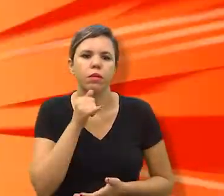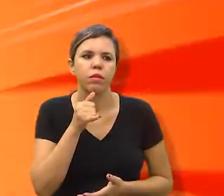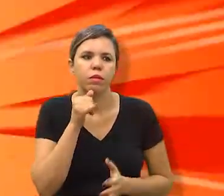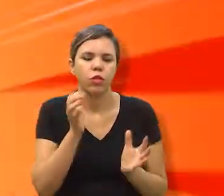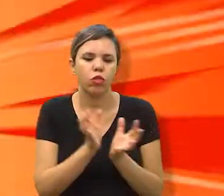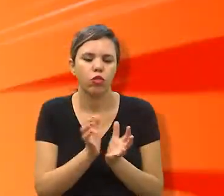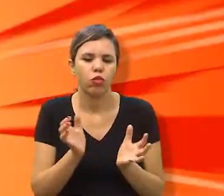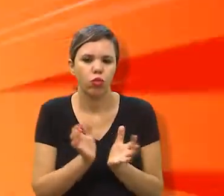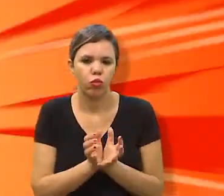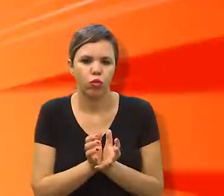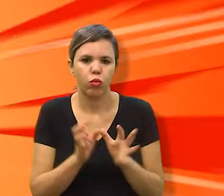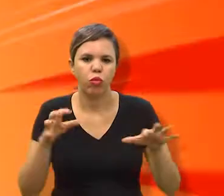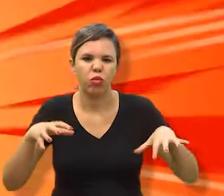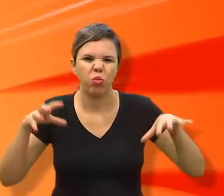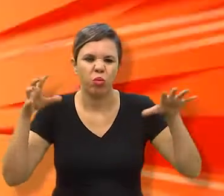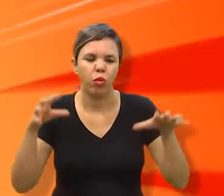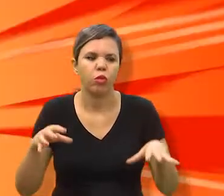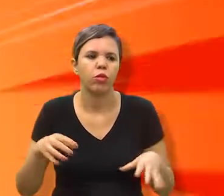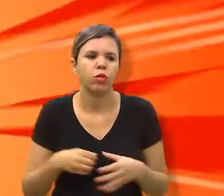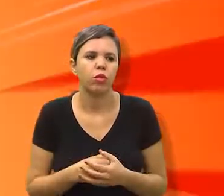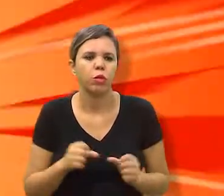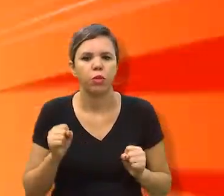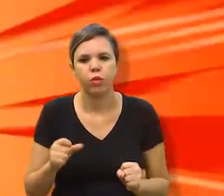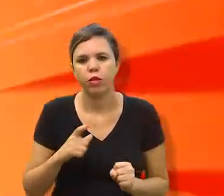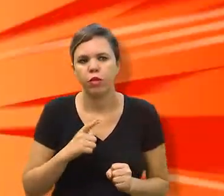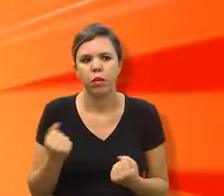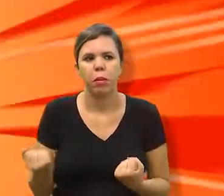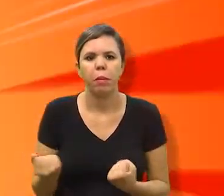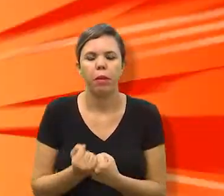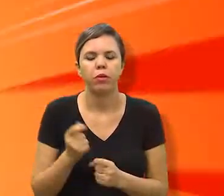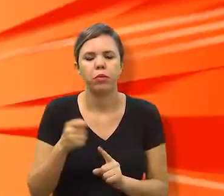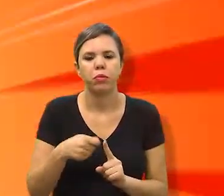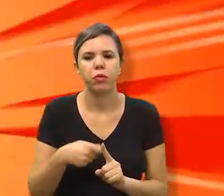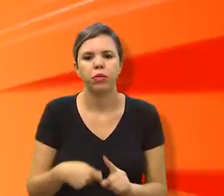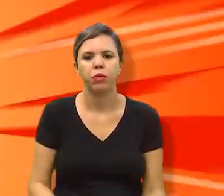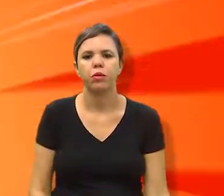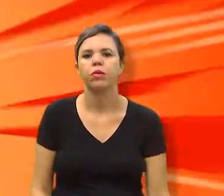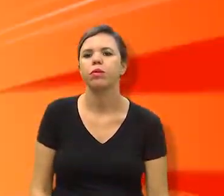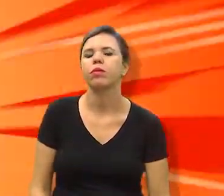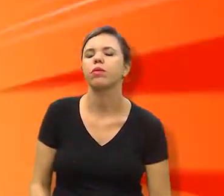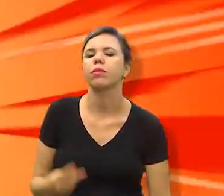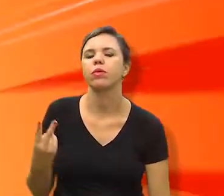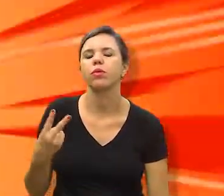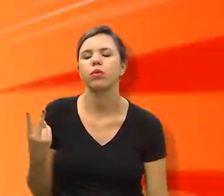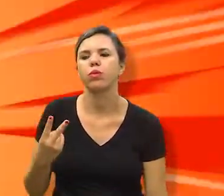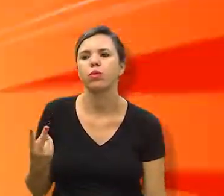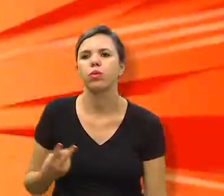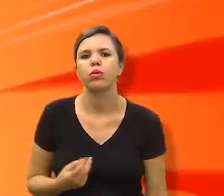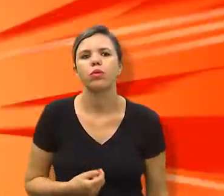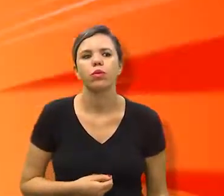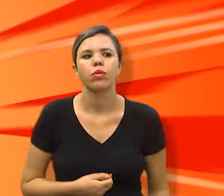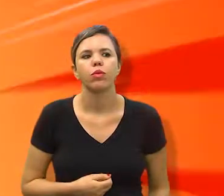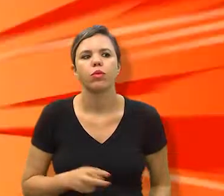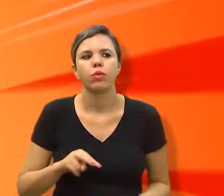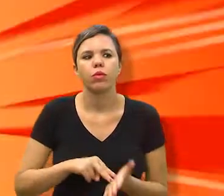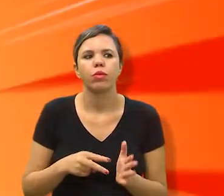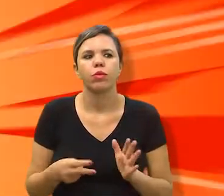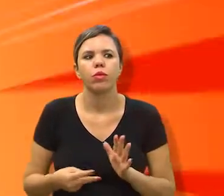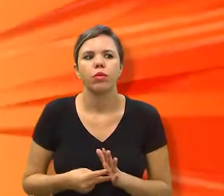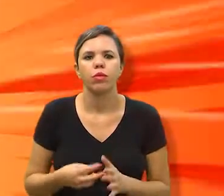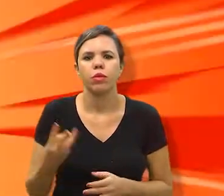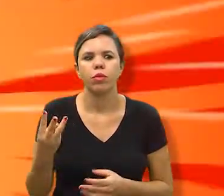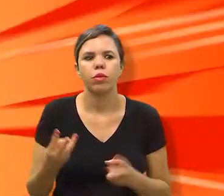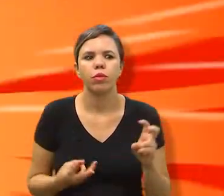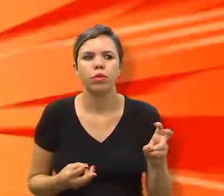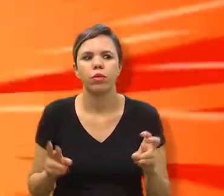clube do Monstroverso, onde os leitores podem apoiar mensalmente com um valor simbólico de